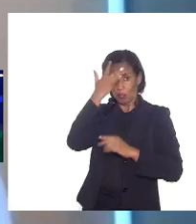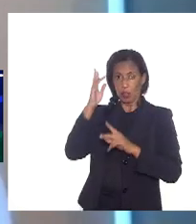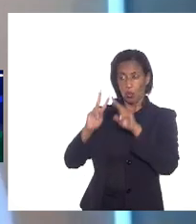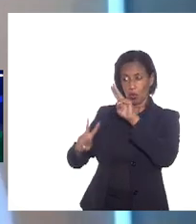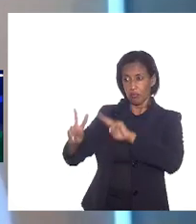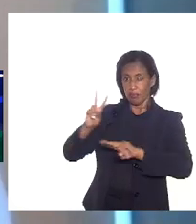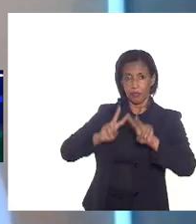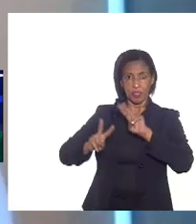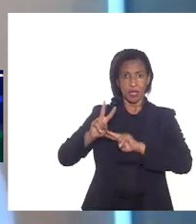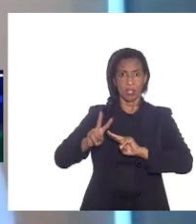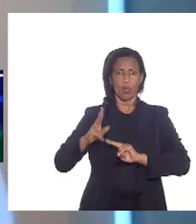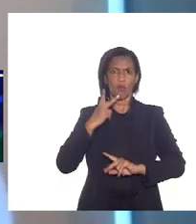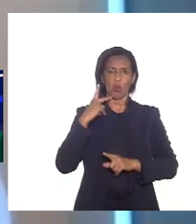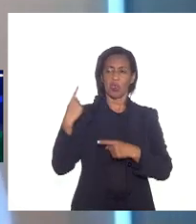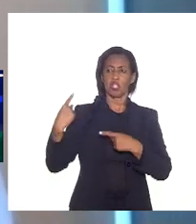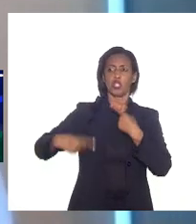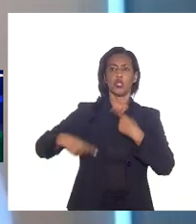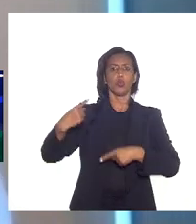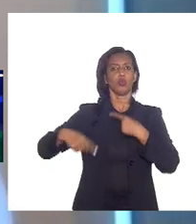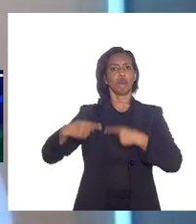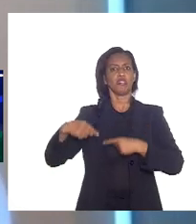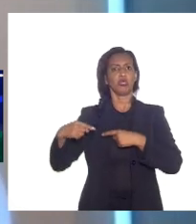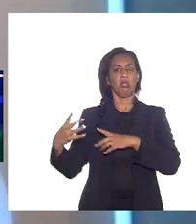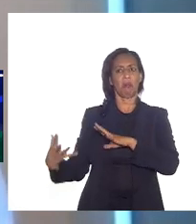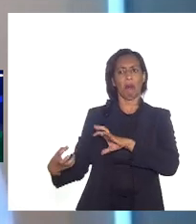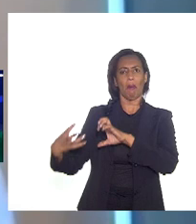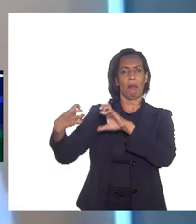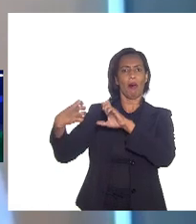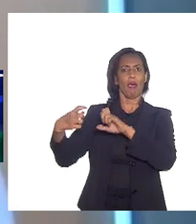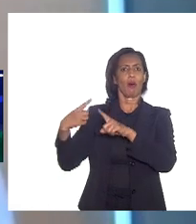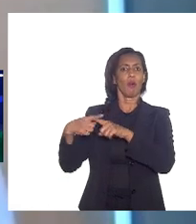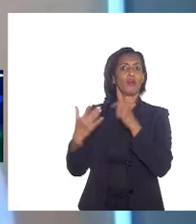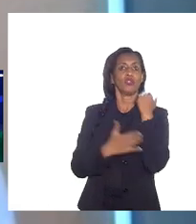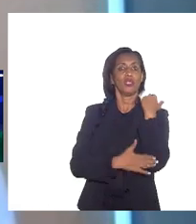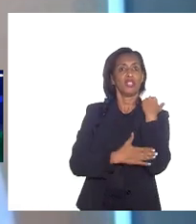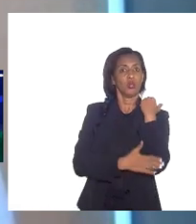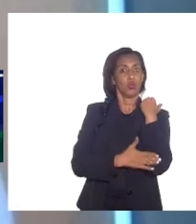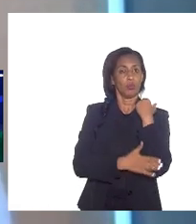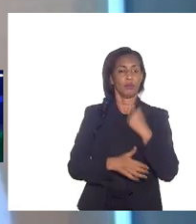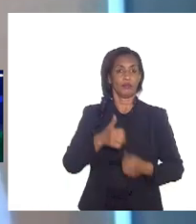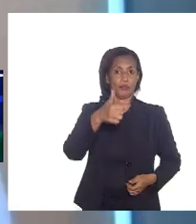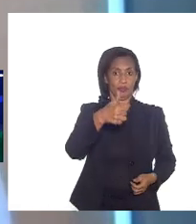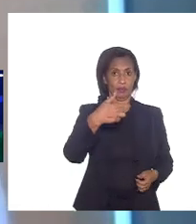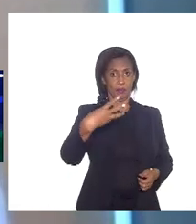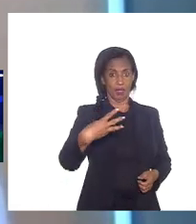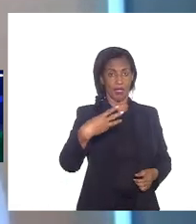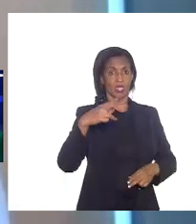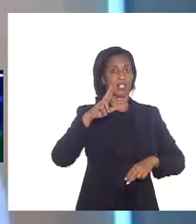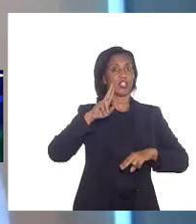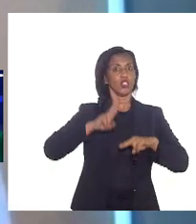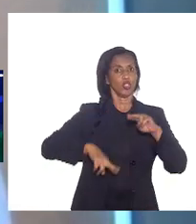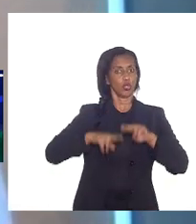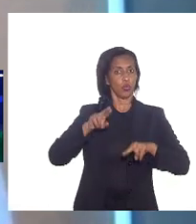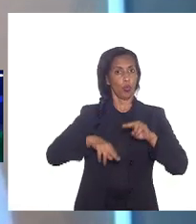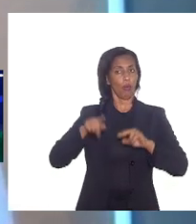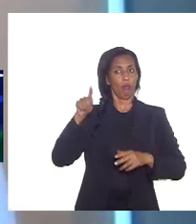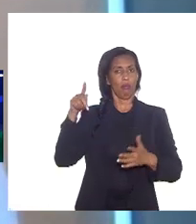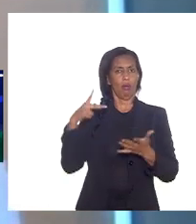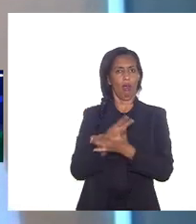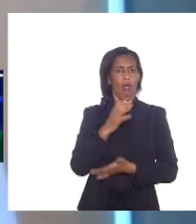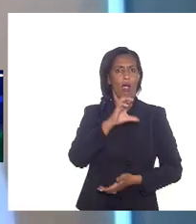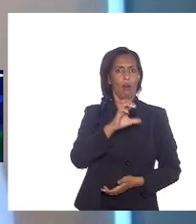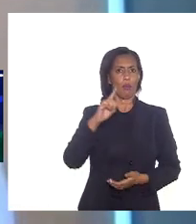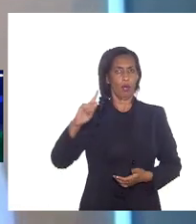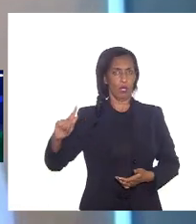baile, provavelmente por ciúmes. Em 13 de junho, em Campo Grande,